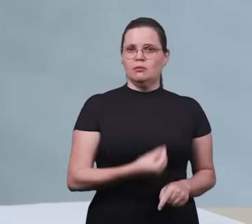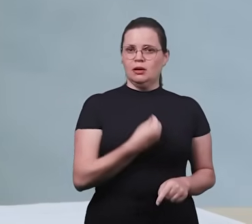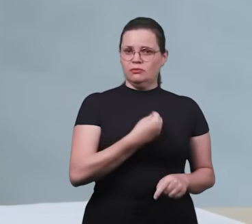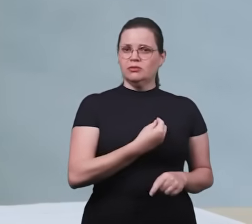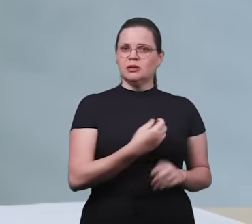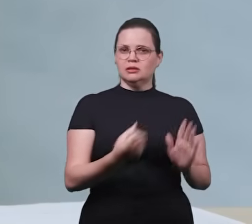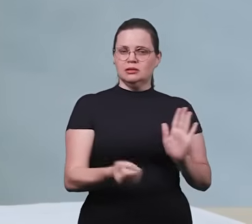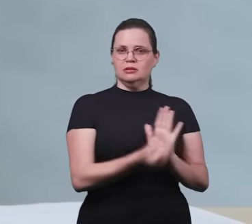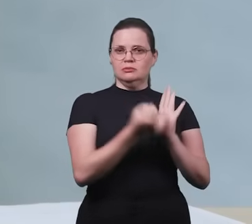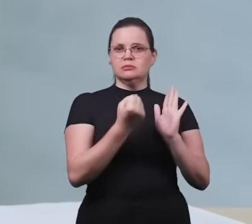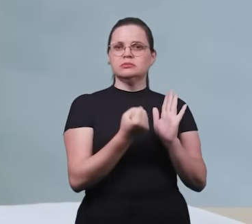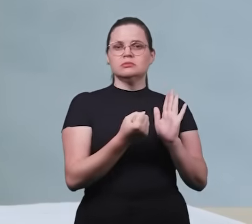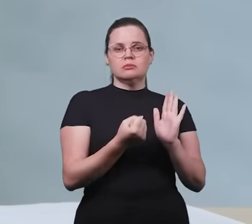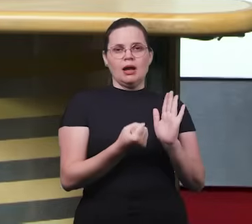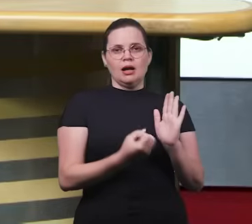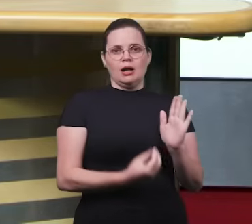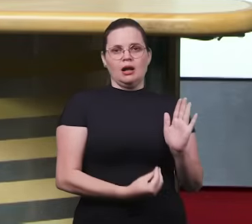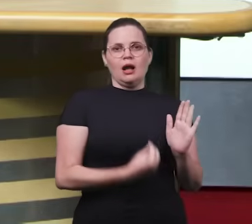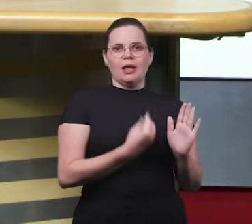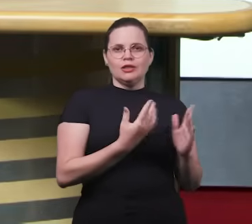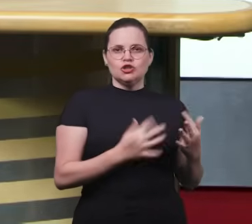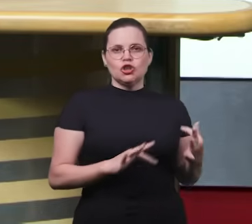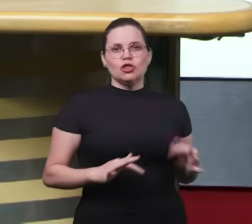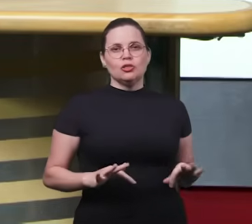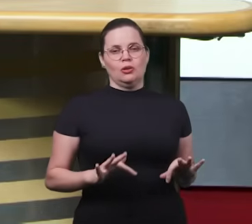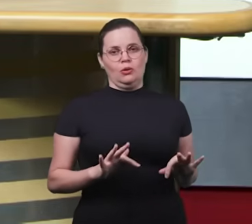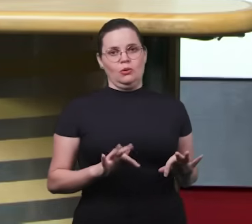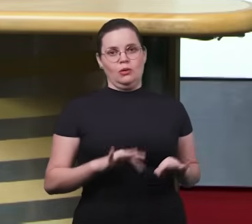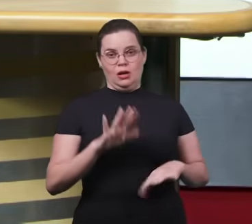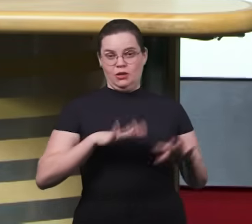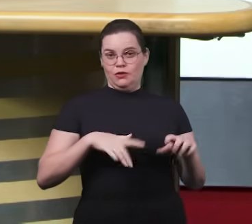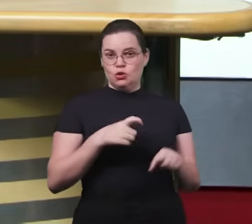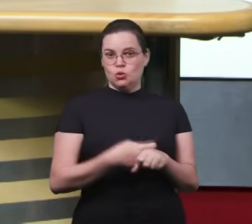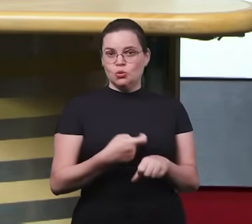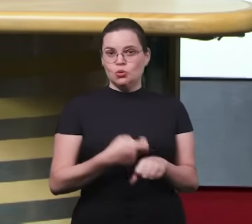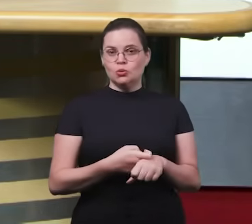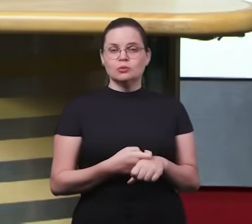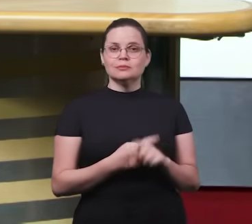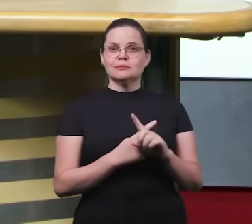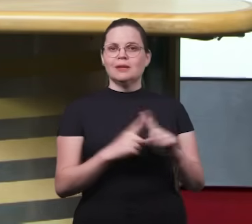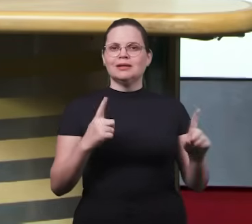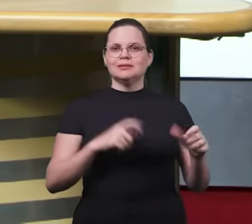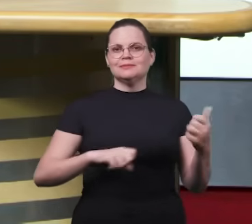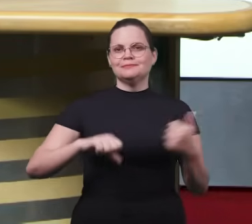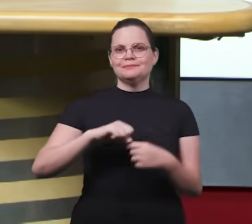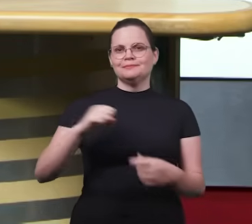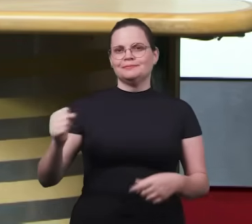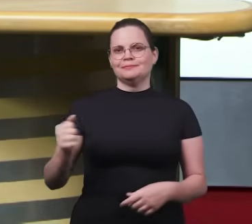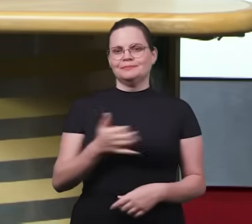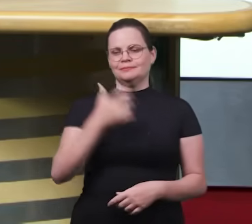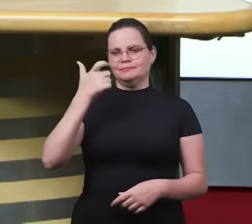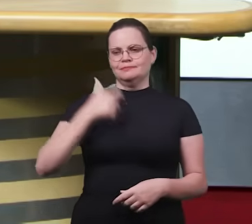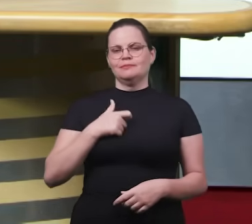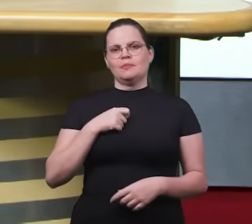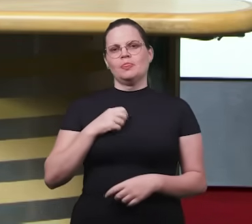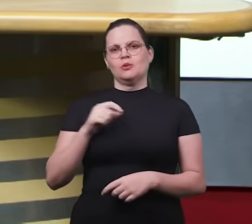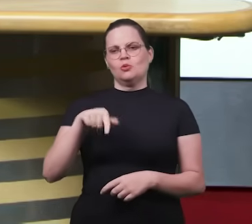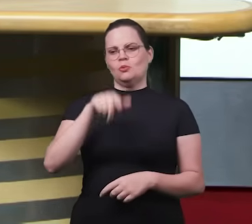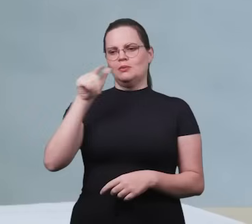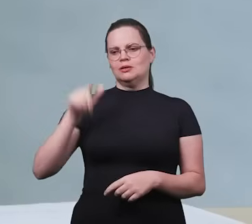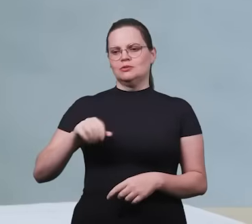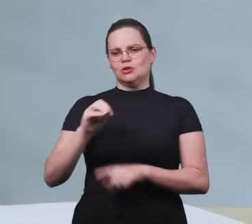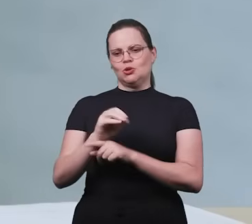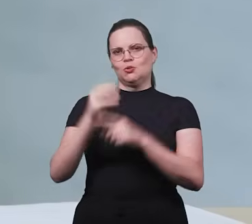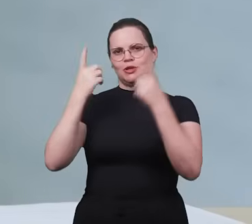torna então um pregador. Ele se torna então um pastor de ovelhas, né? Ele se torna um porta-voz, digamos assim,